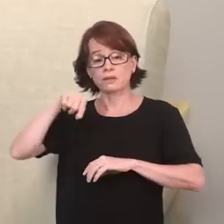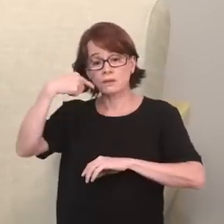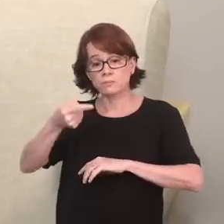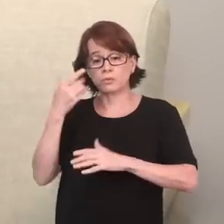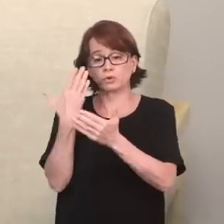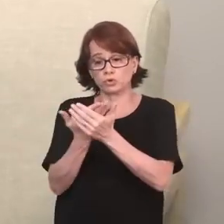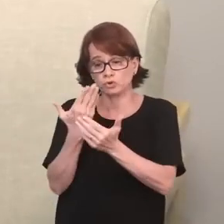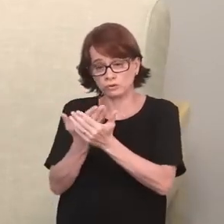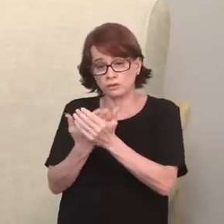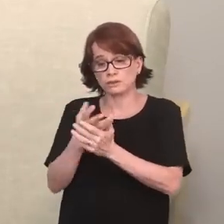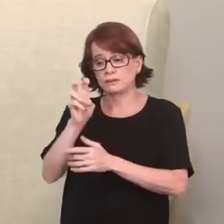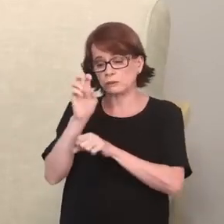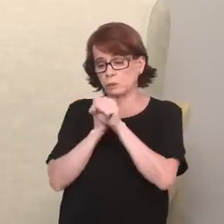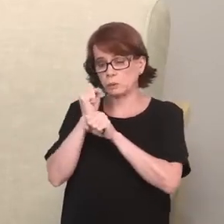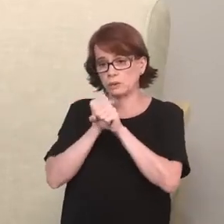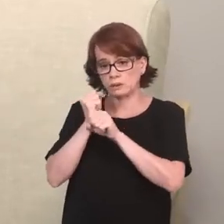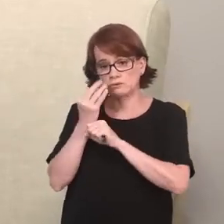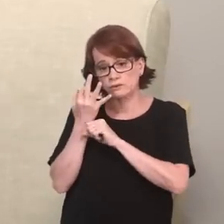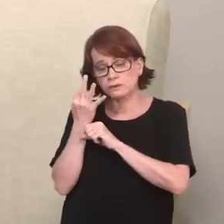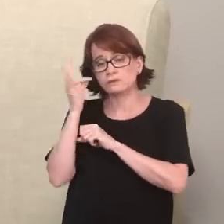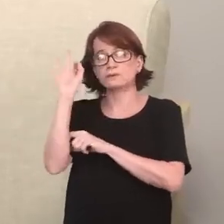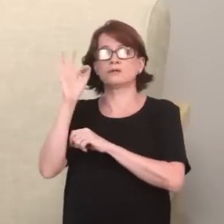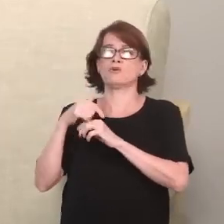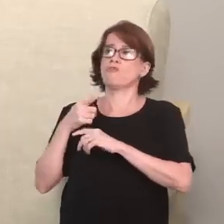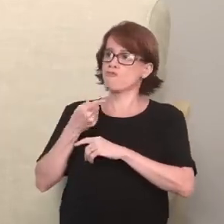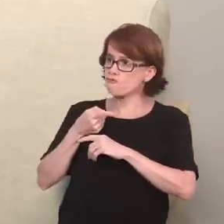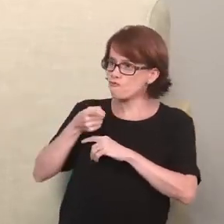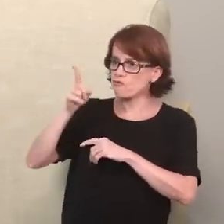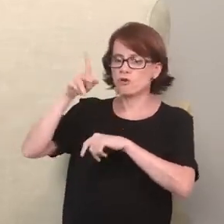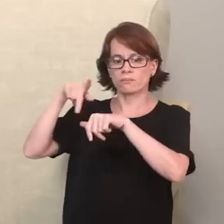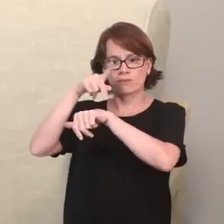Depois estudei 5 anos de francês, fui para a França,